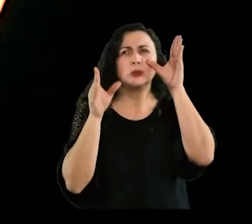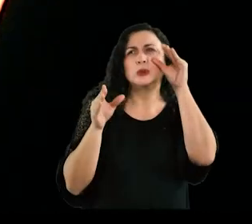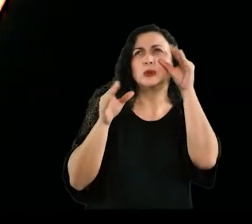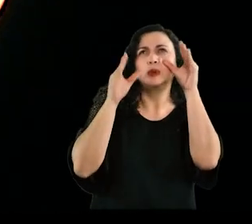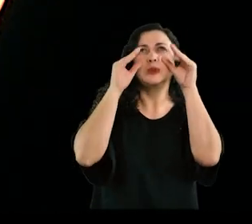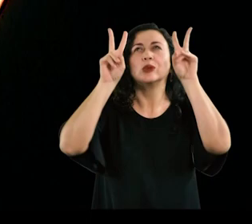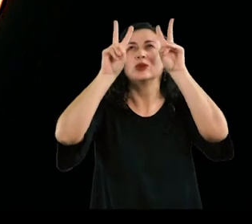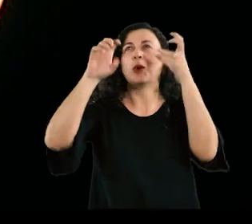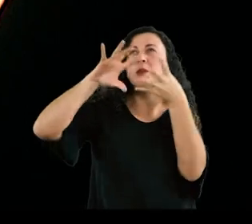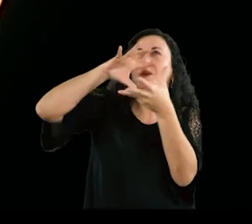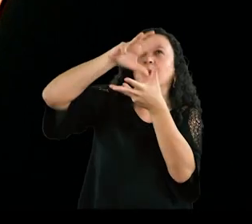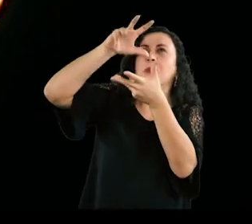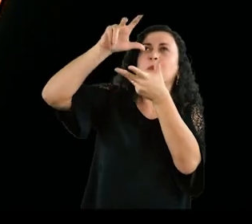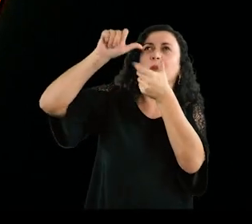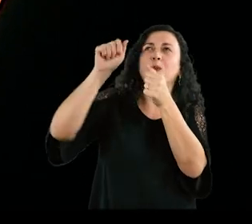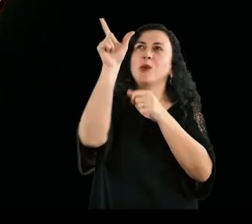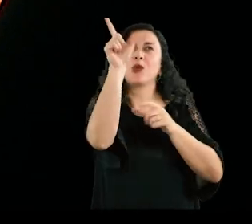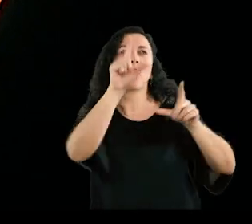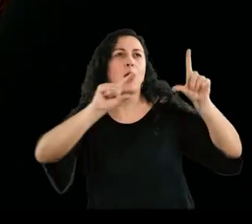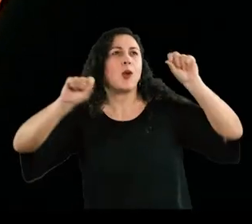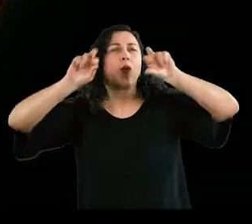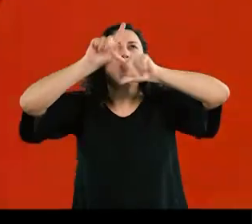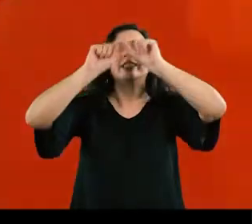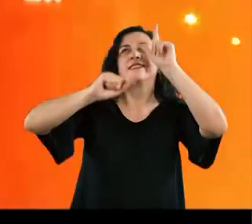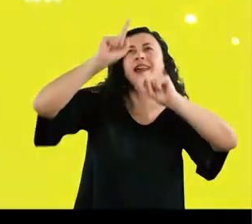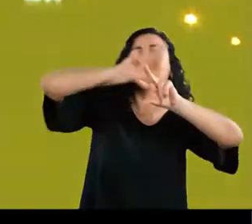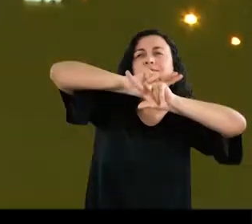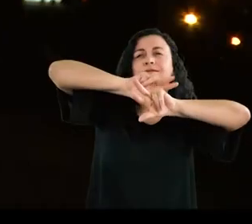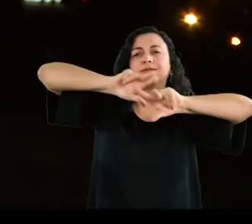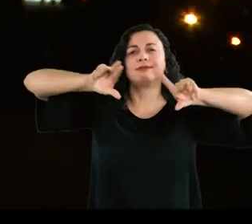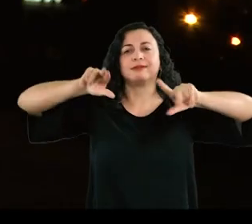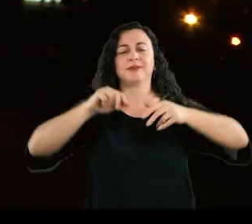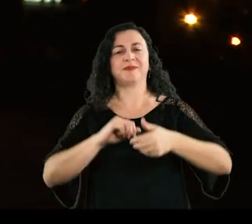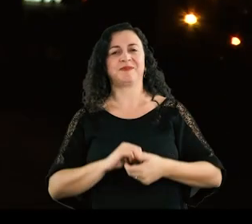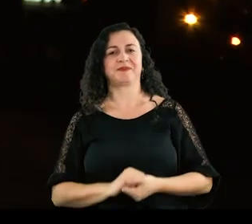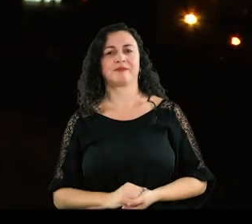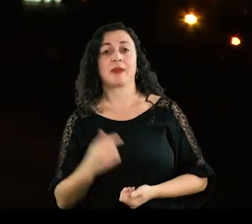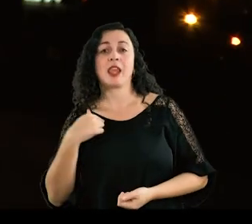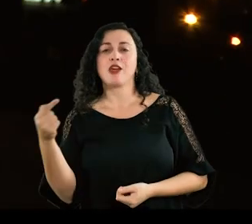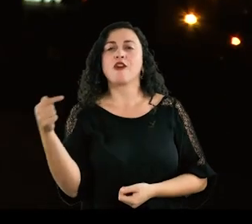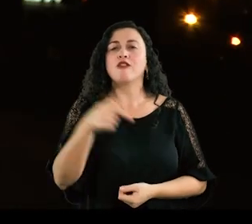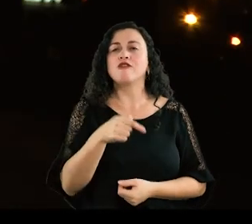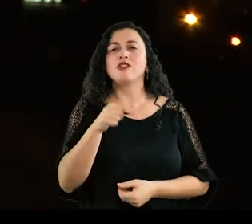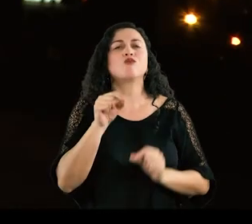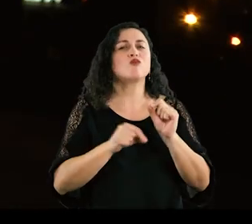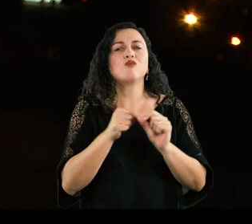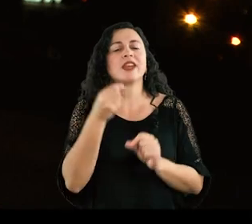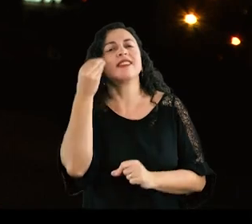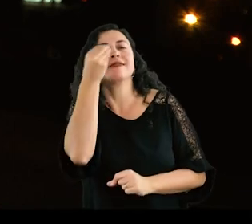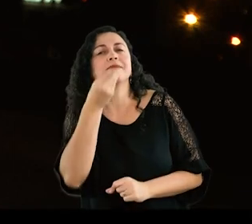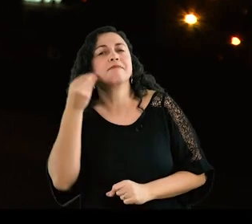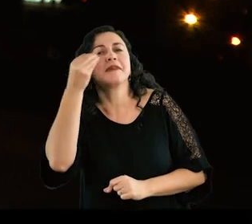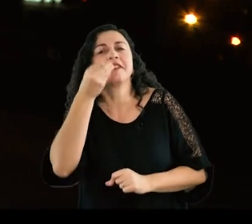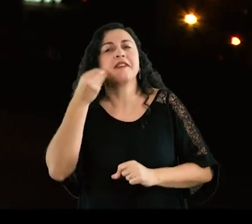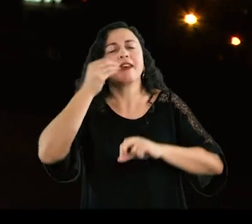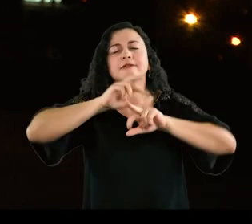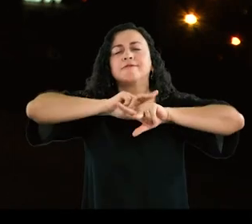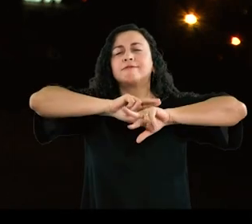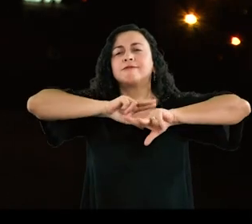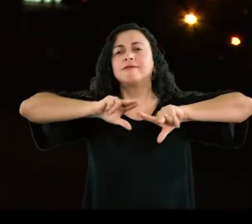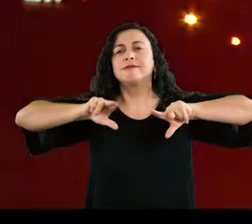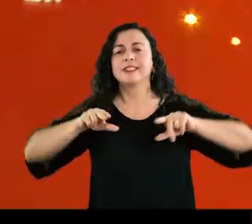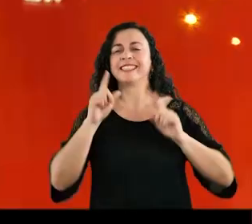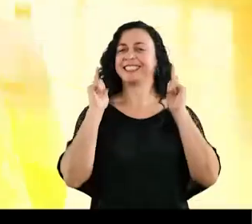da Lua ou dos astros. Eu vim para fazer experiências e todo mundo tem